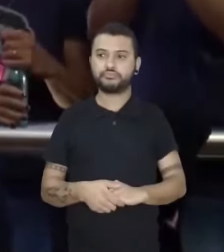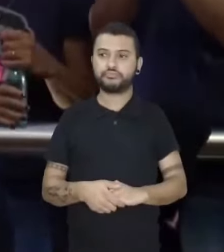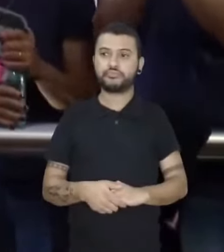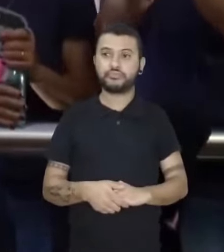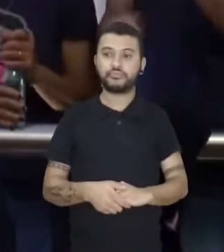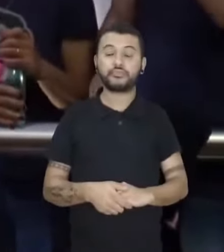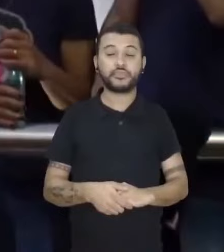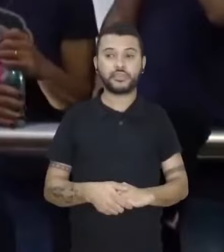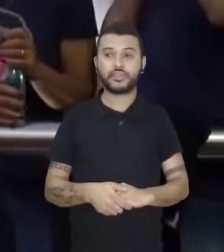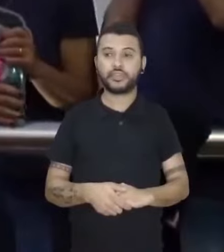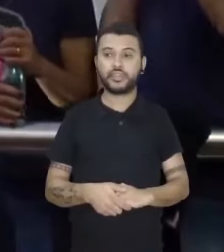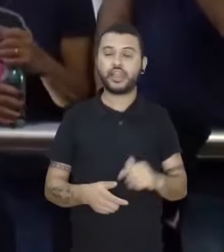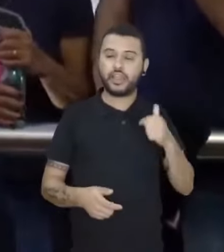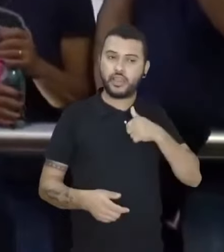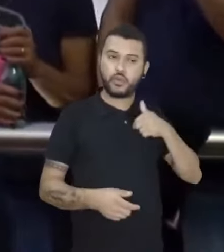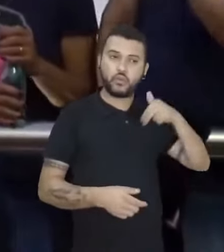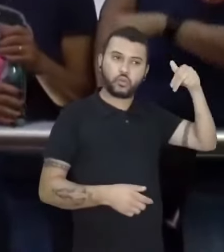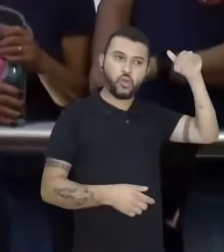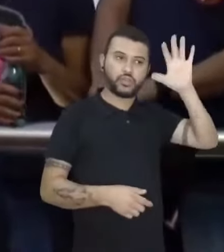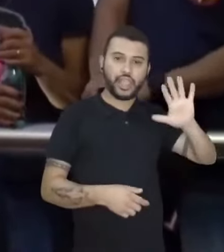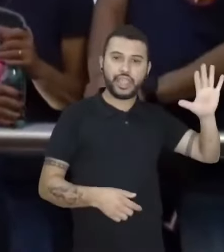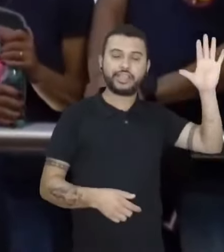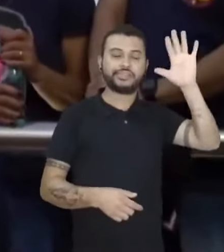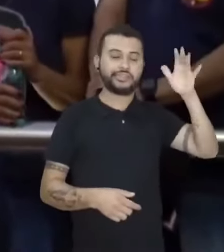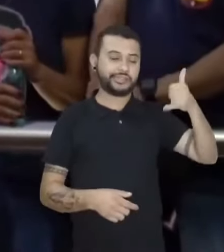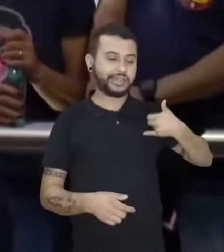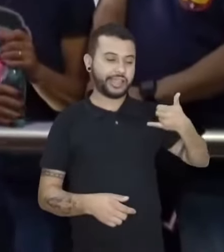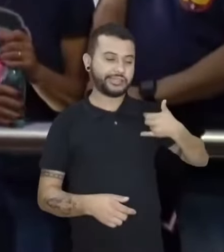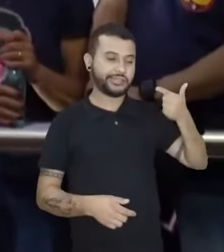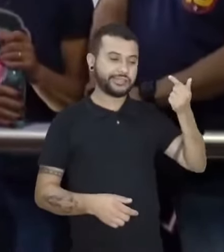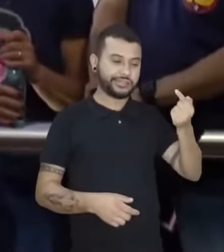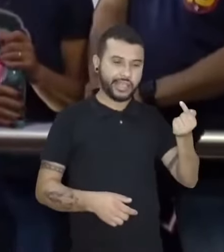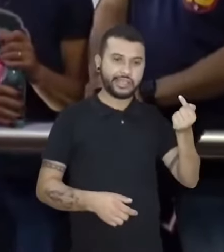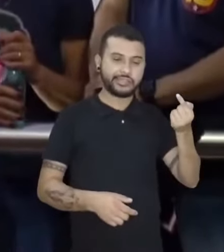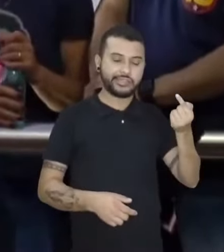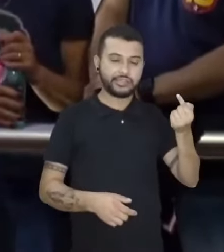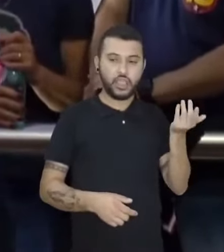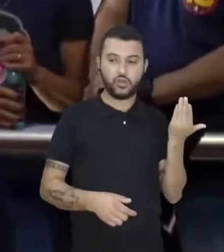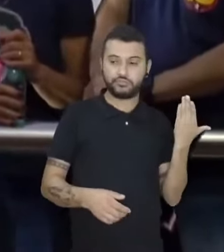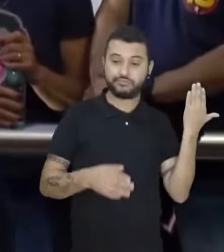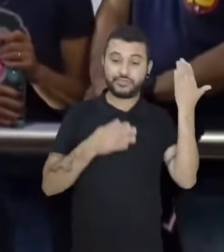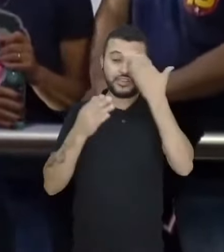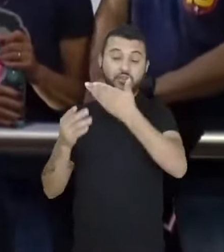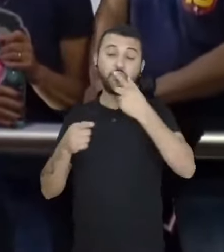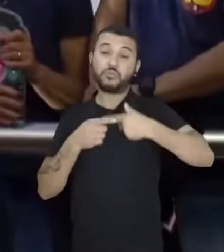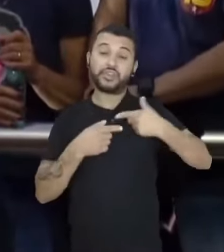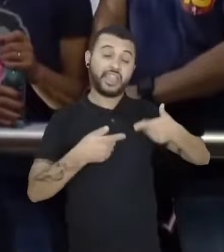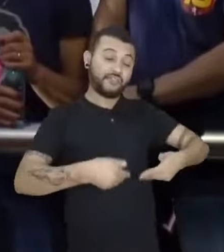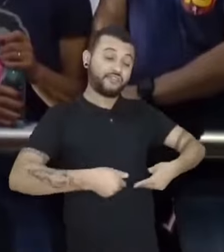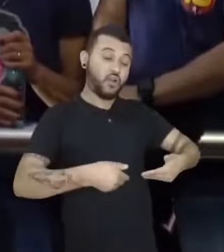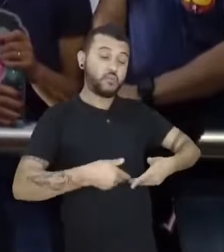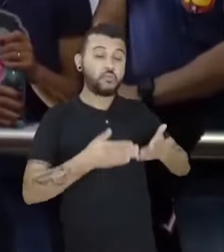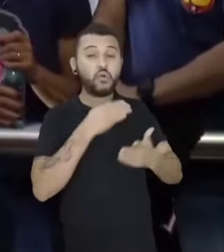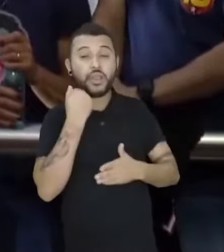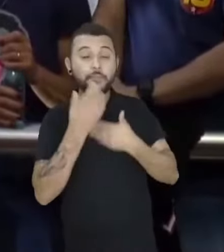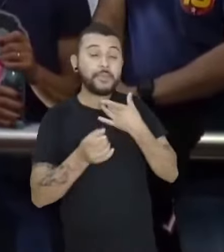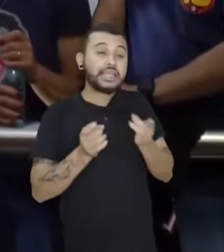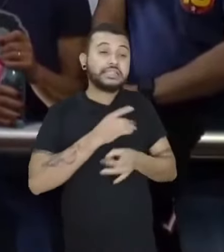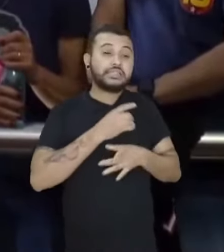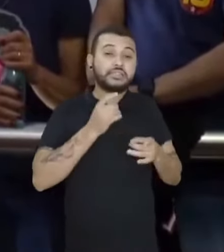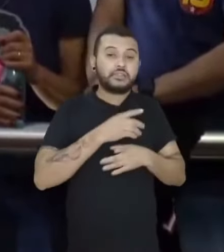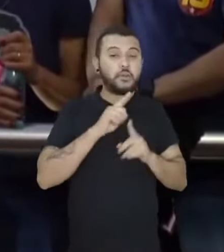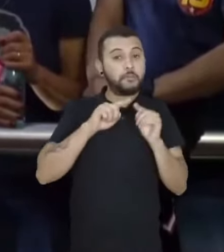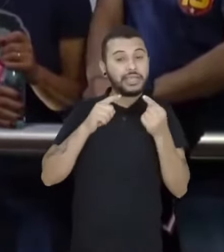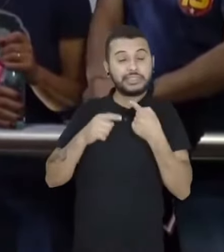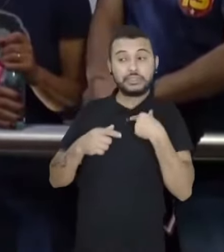E saí do Nordeste com 7 anos de idade para não morrer de fome. Mas eu tinha